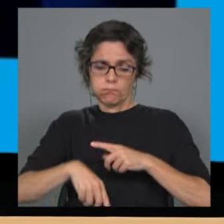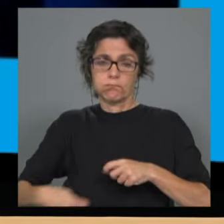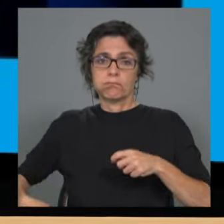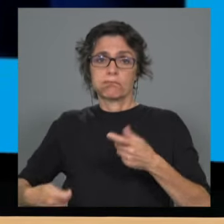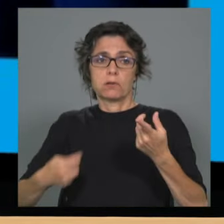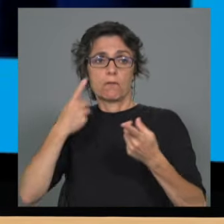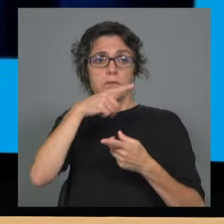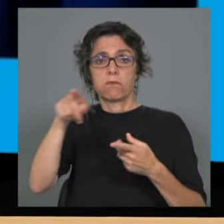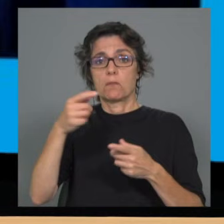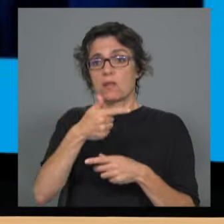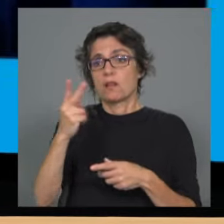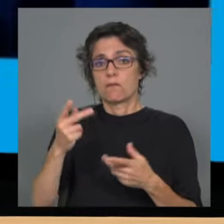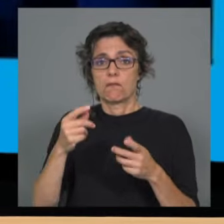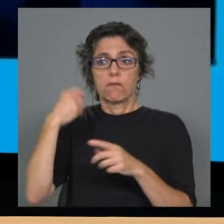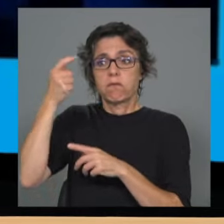era presente.